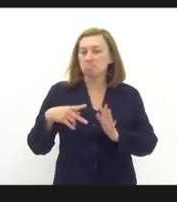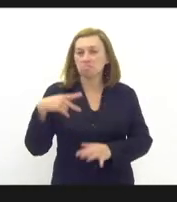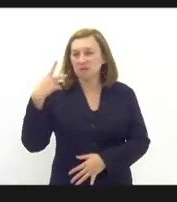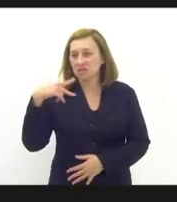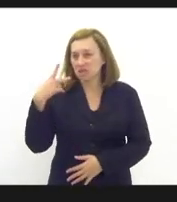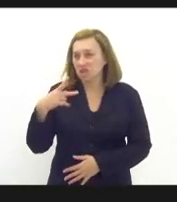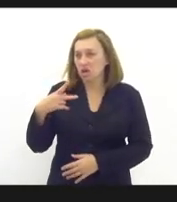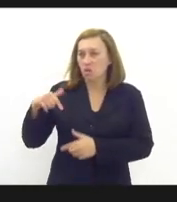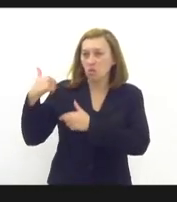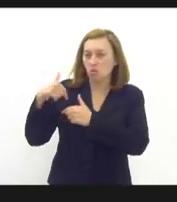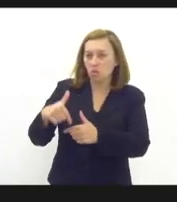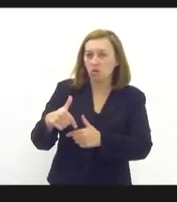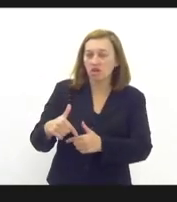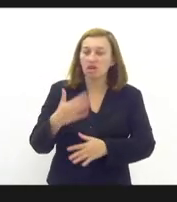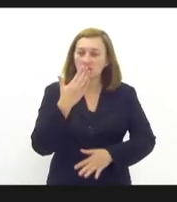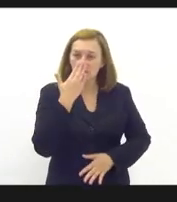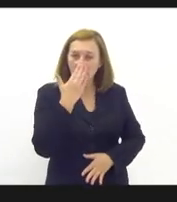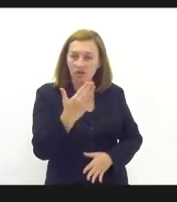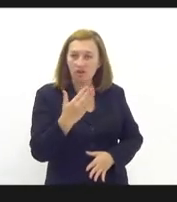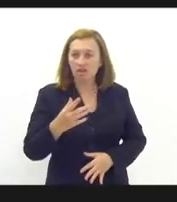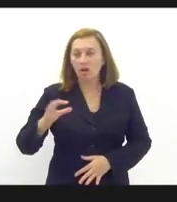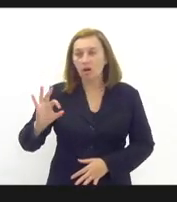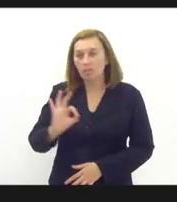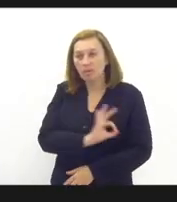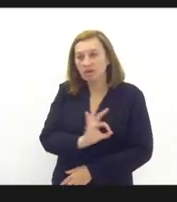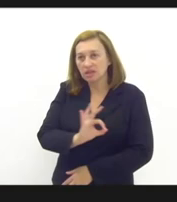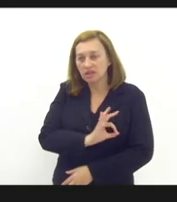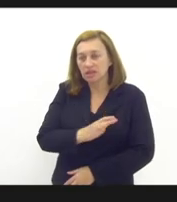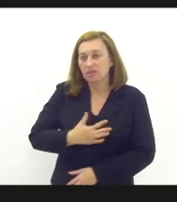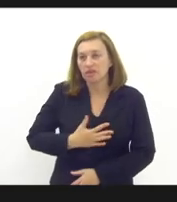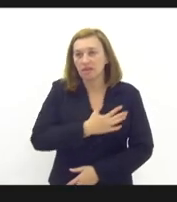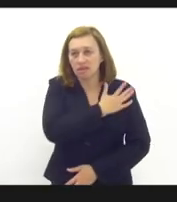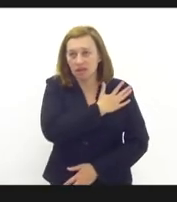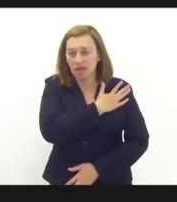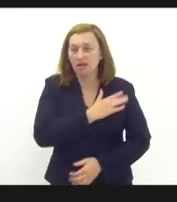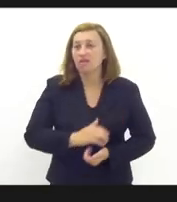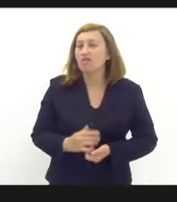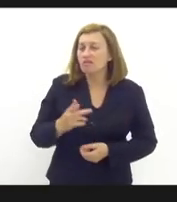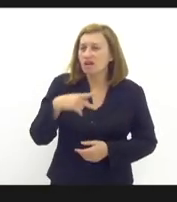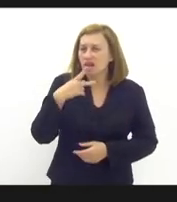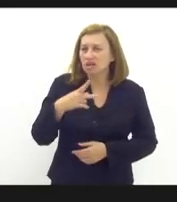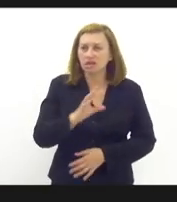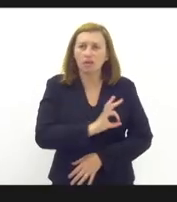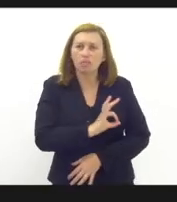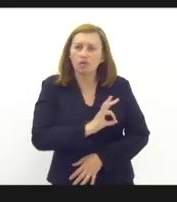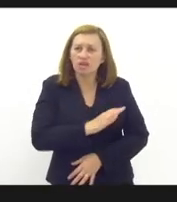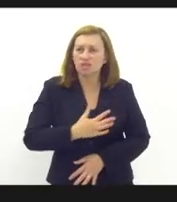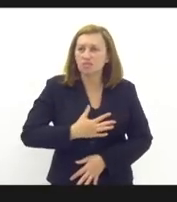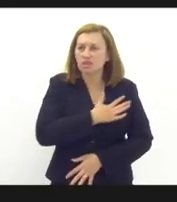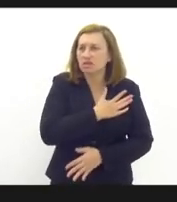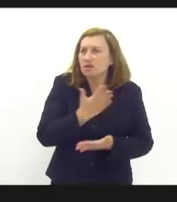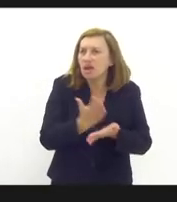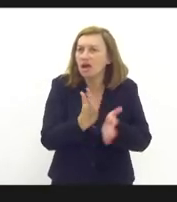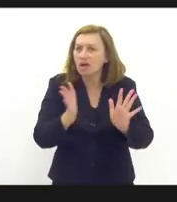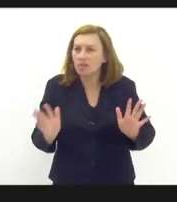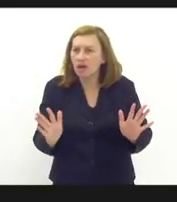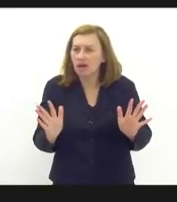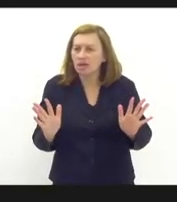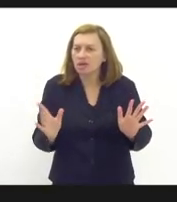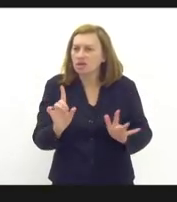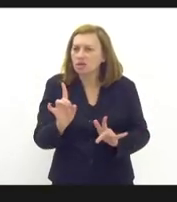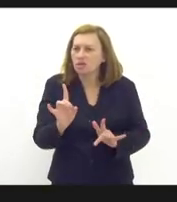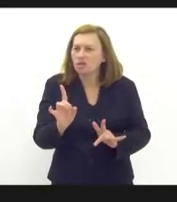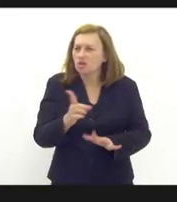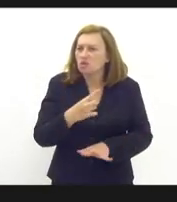passam em frente ao QG da Polícia Militar, ali na rua Evaristo da Veiga, dizendo que a Polícia Militar tem que acabar. Não